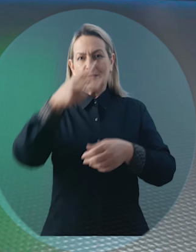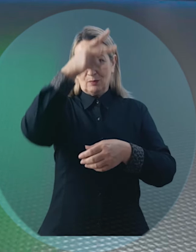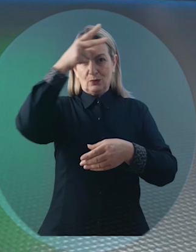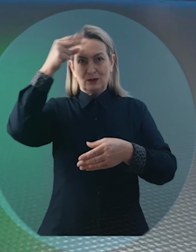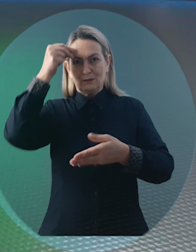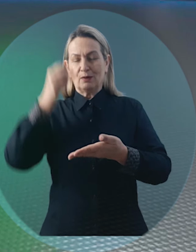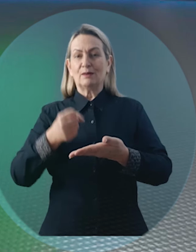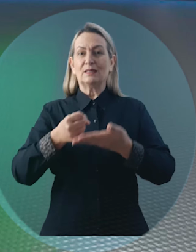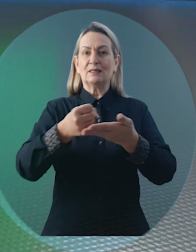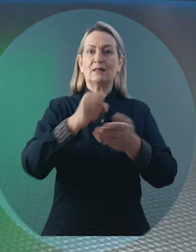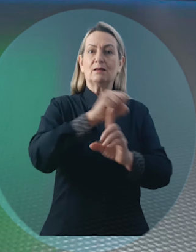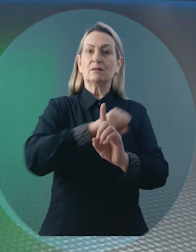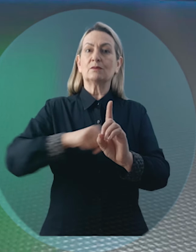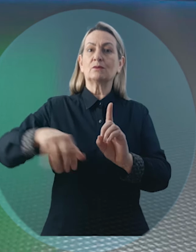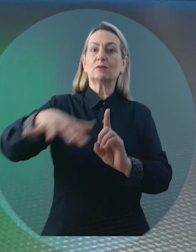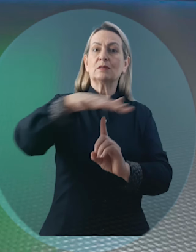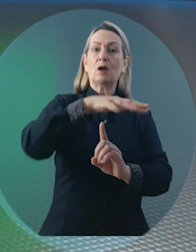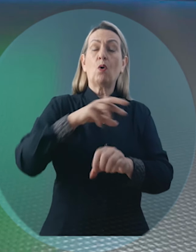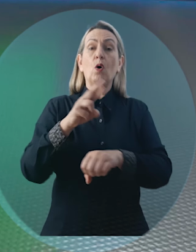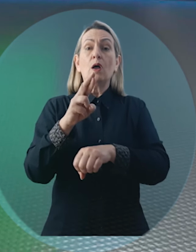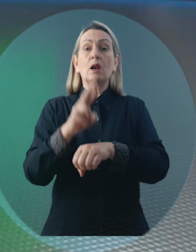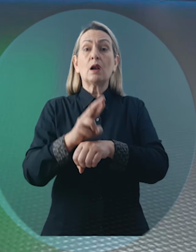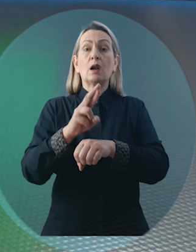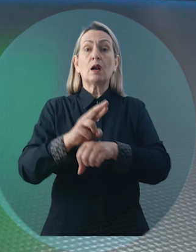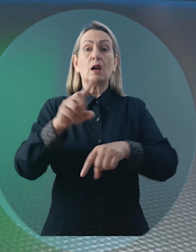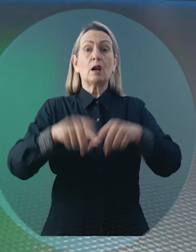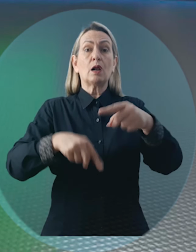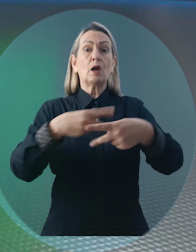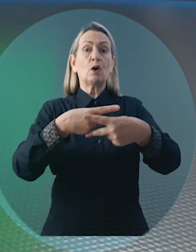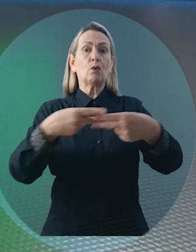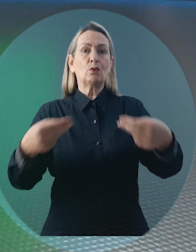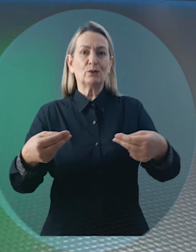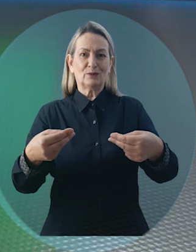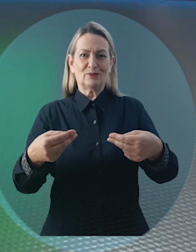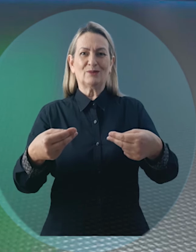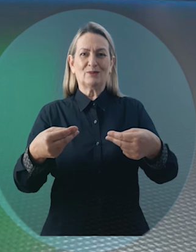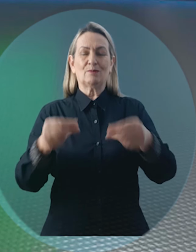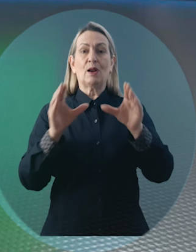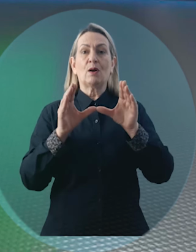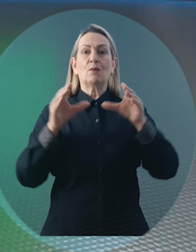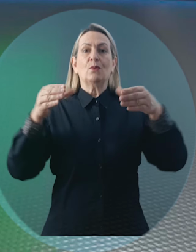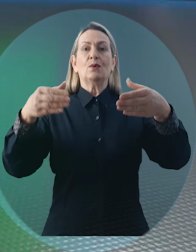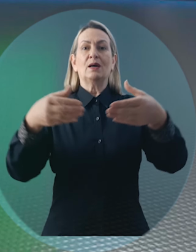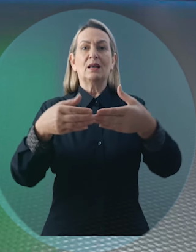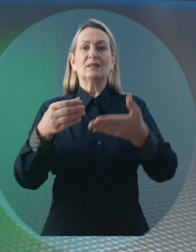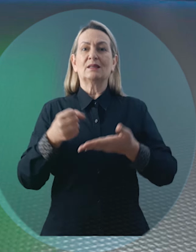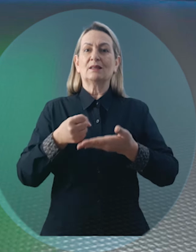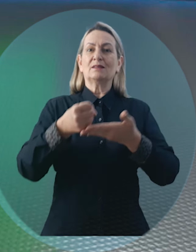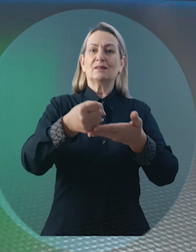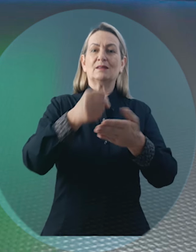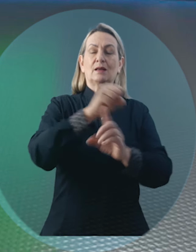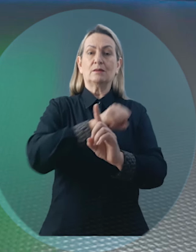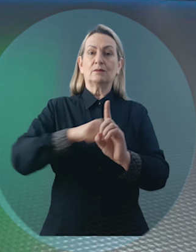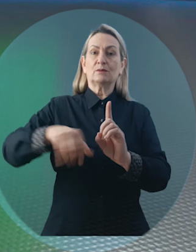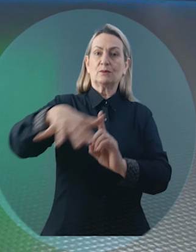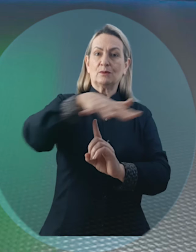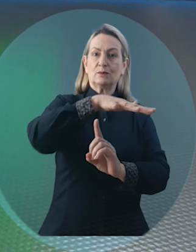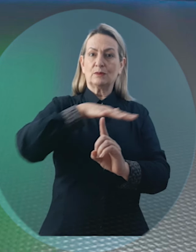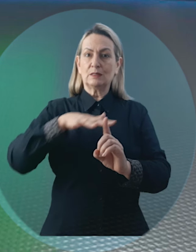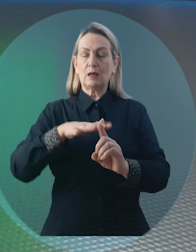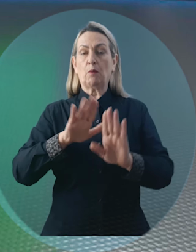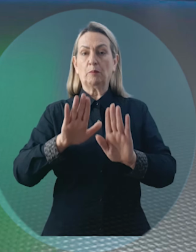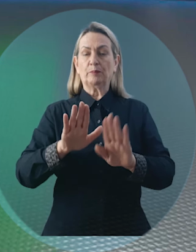de assistência social ou de recursos para realização da conferência de assistência social